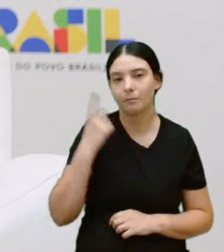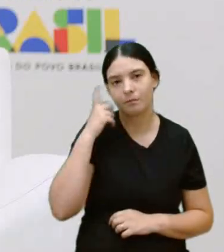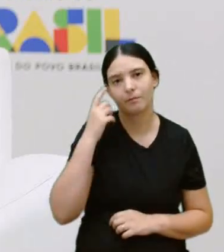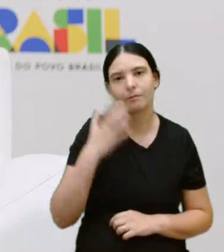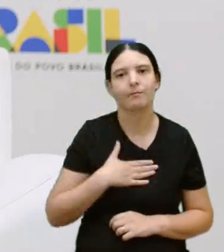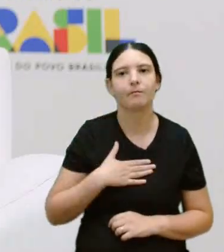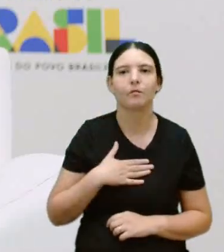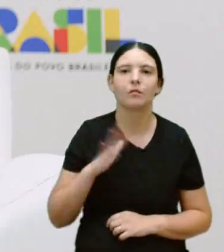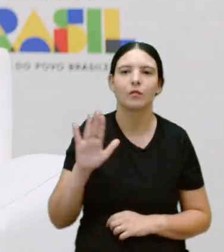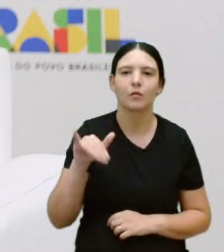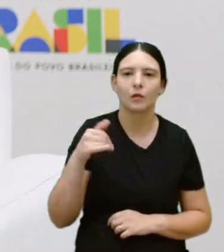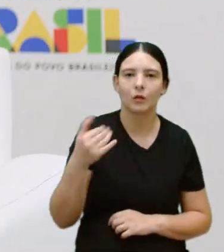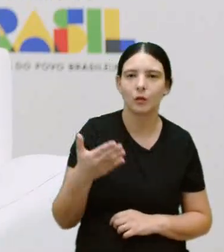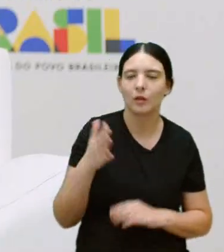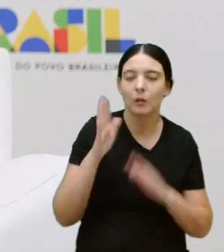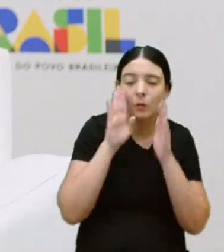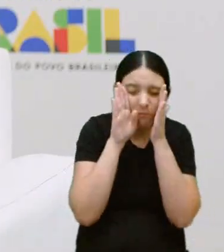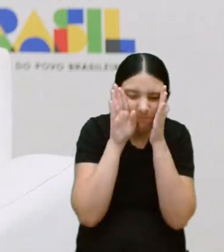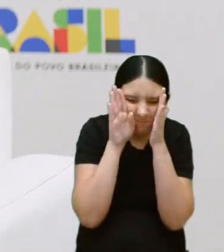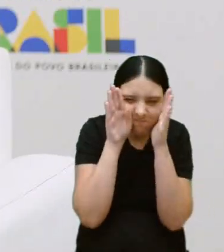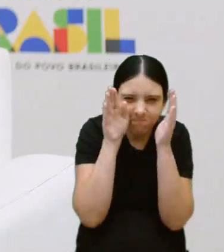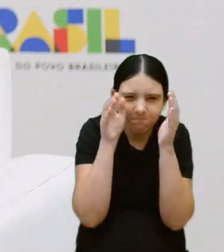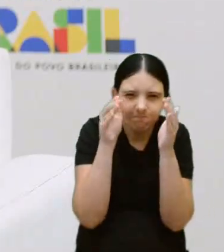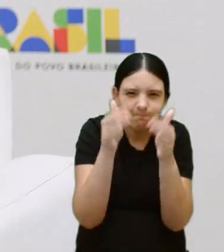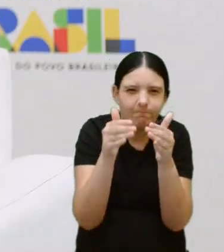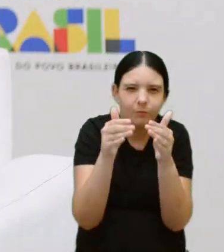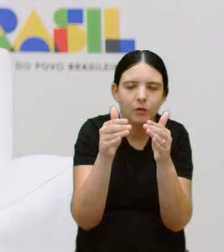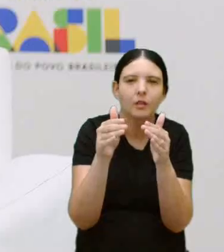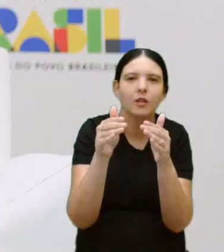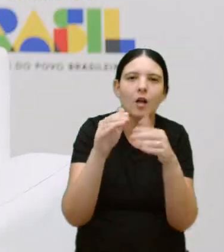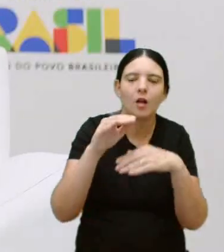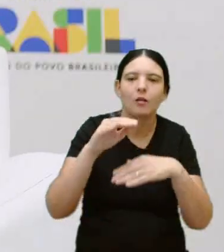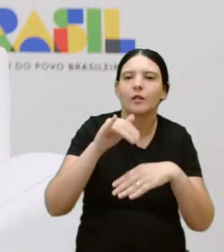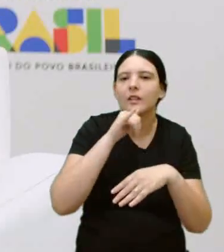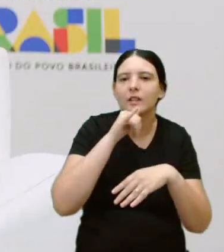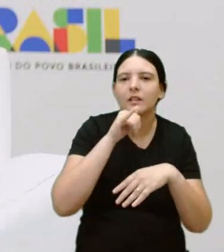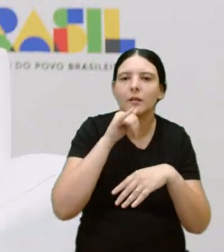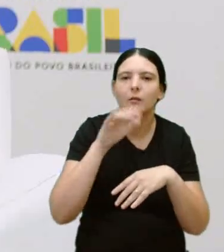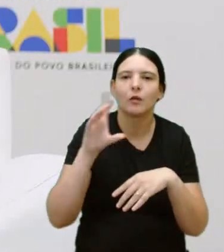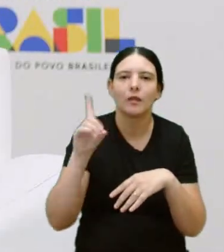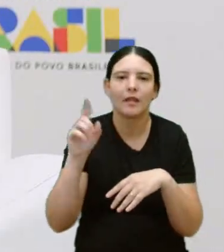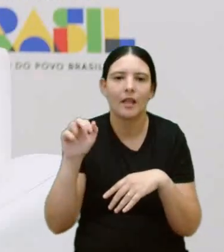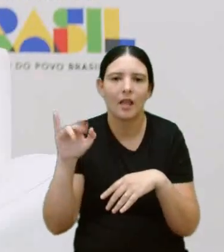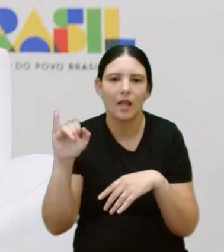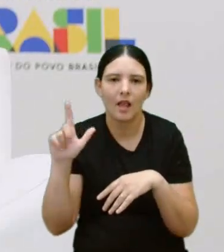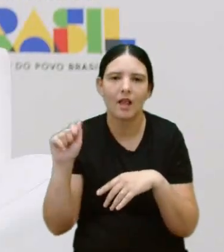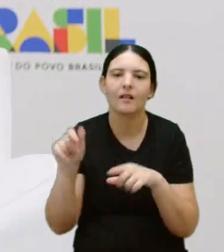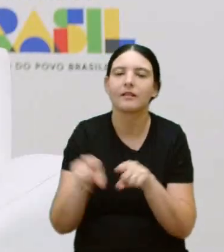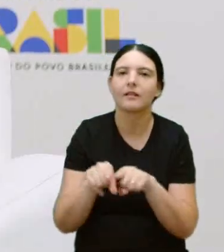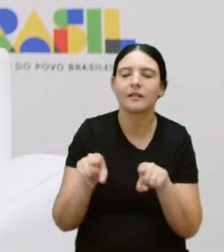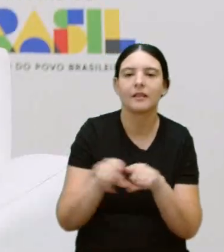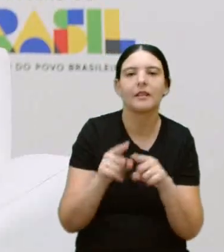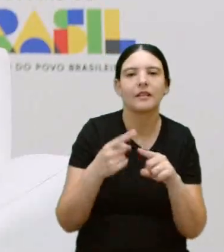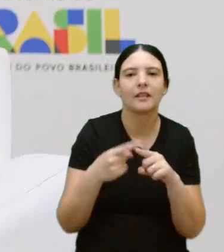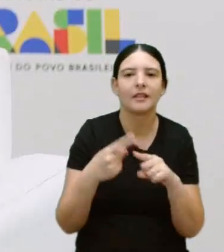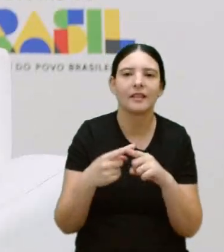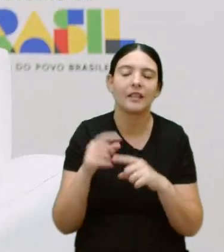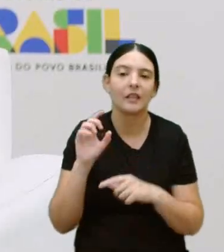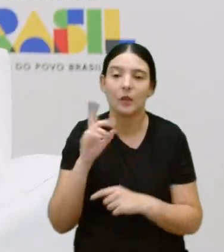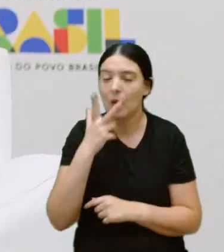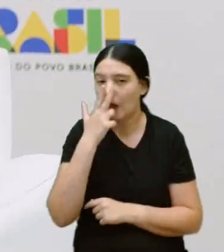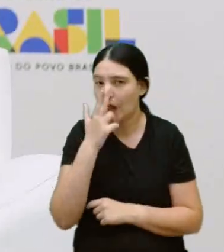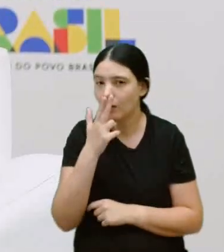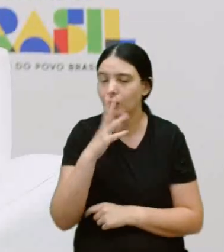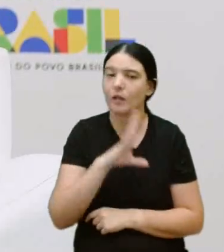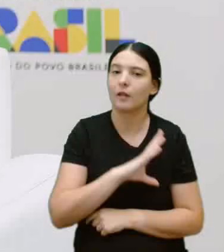fica focado num pódio, a questão da Daniela tem a ver com isso. Porque eu só acho que eu tenho amor quando